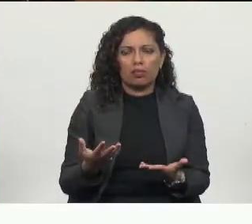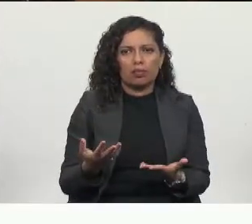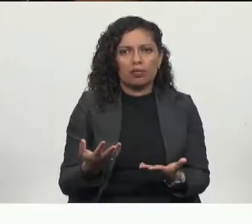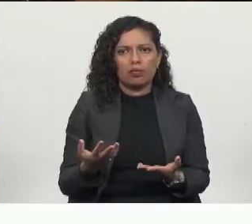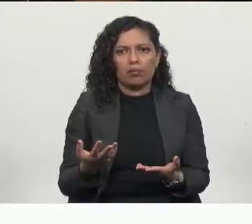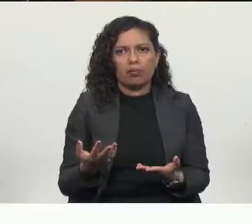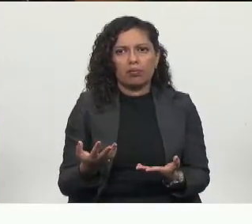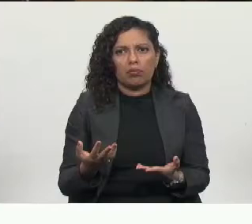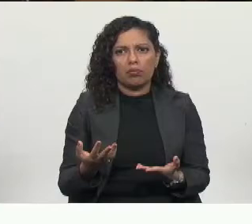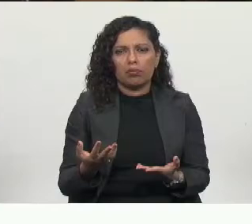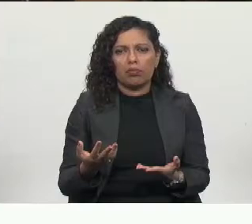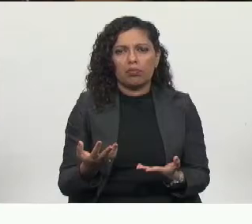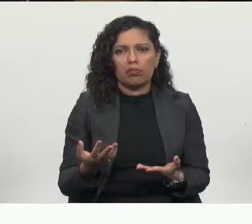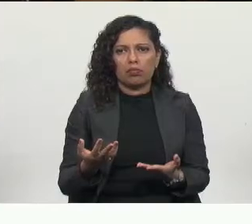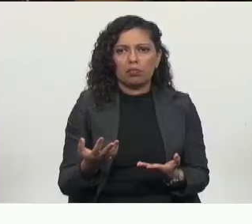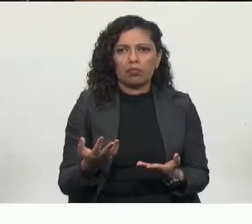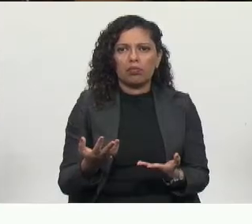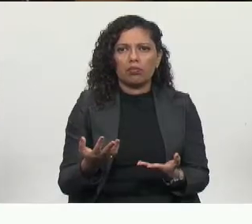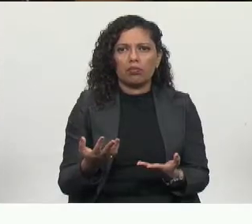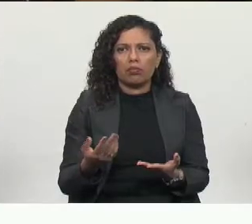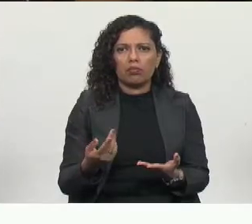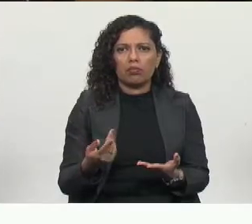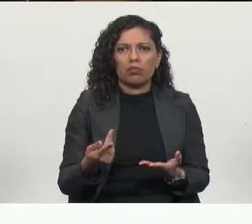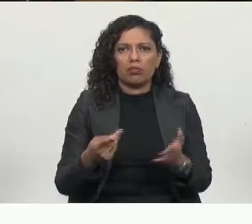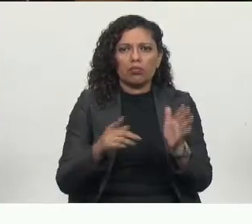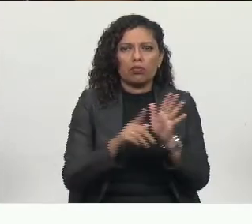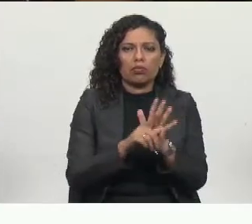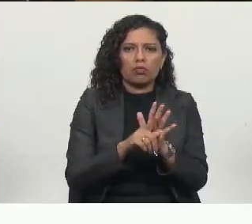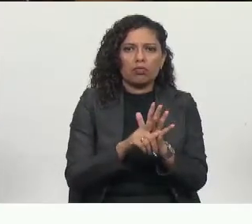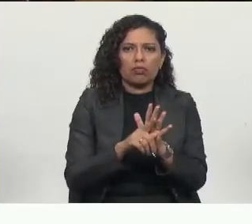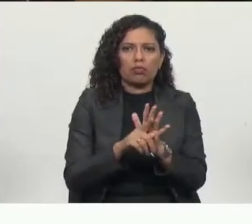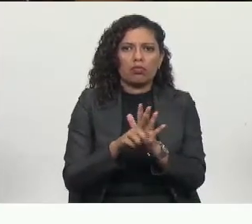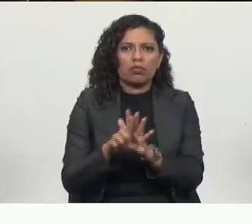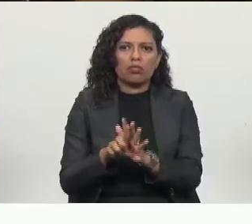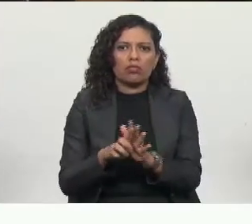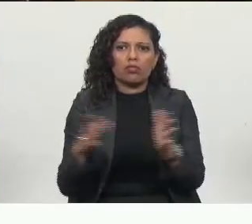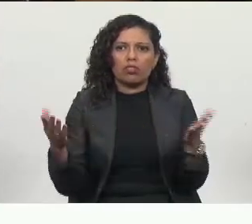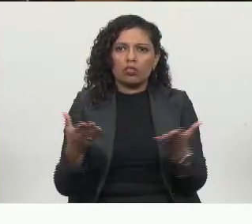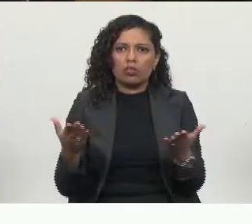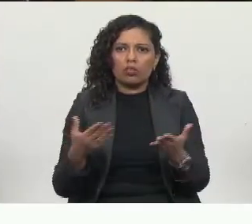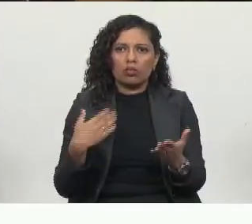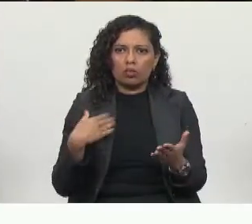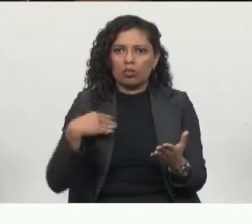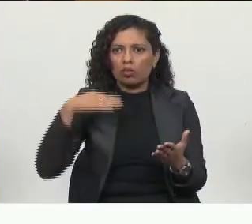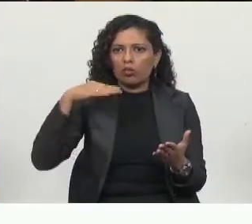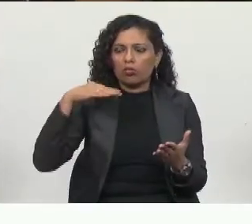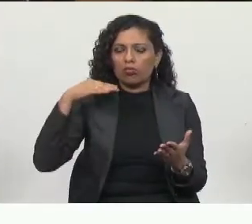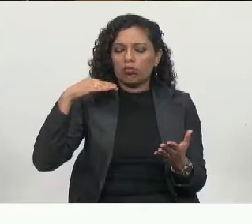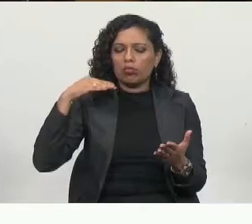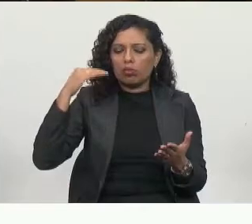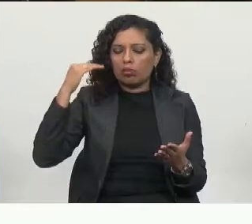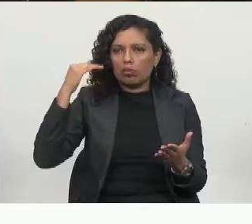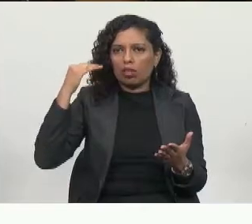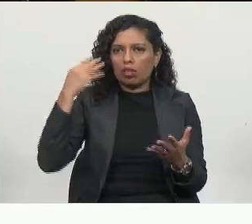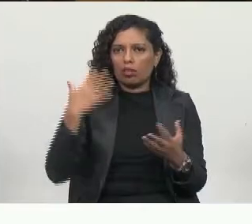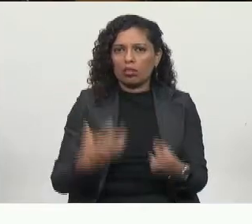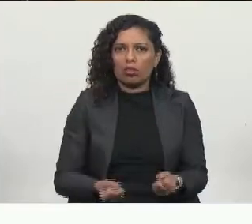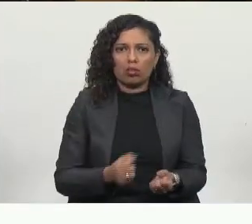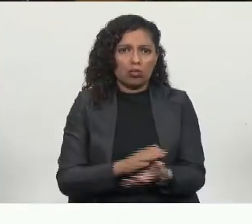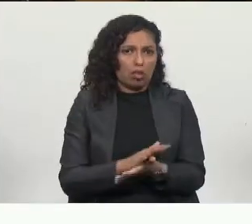projeto que vem aí, não concordo em nada, porque